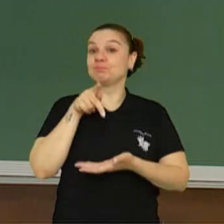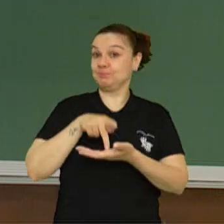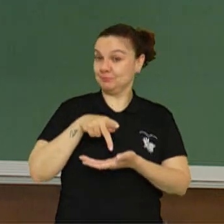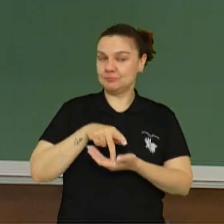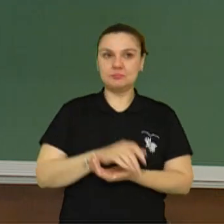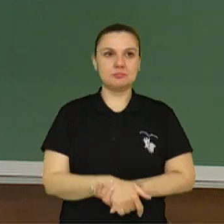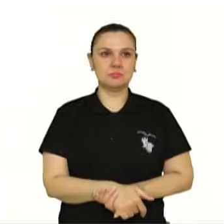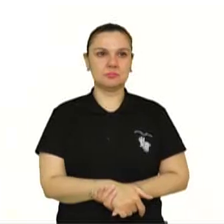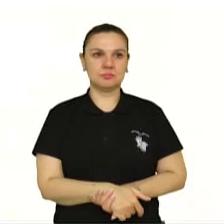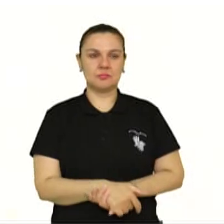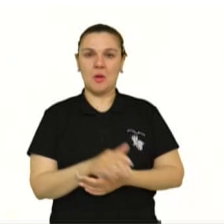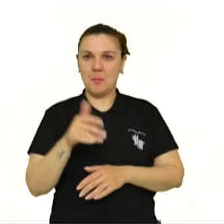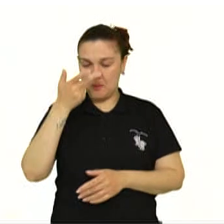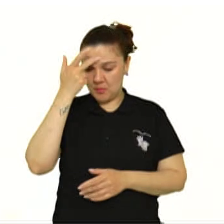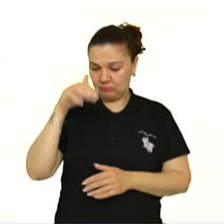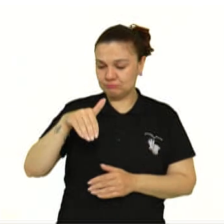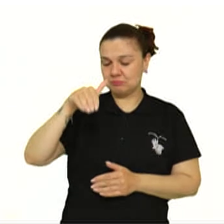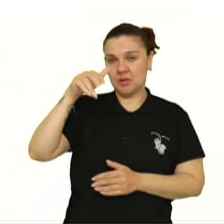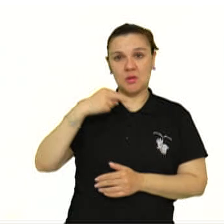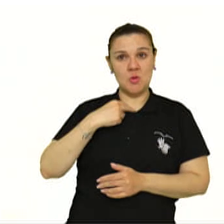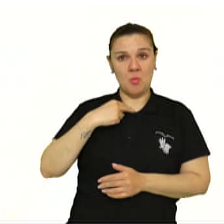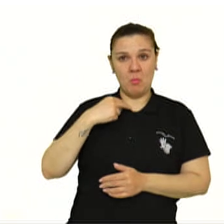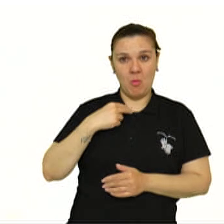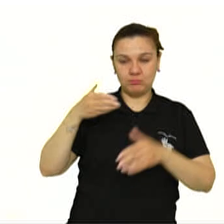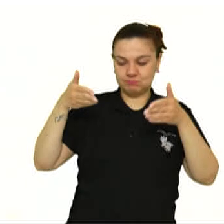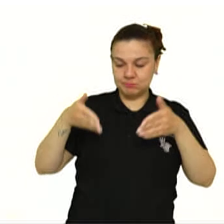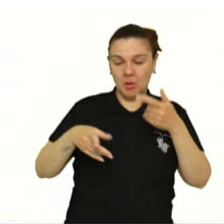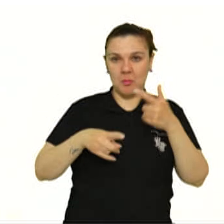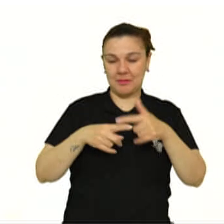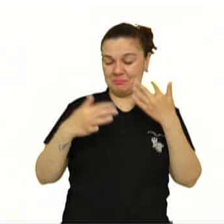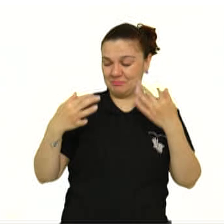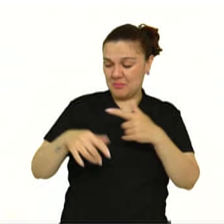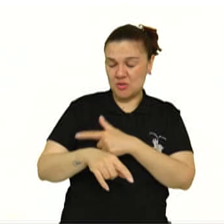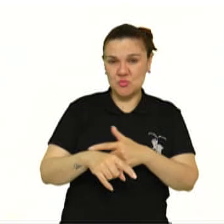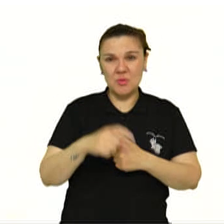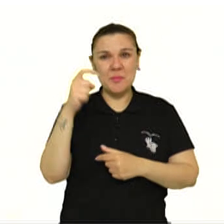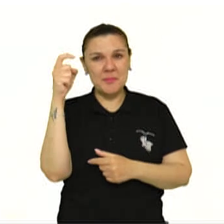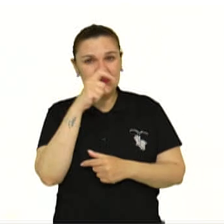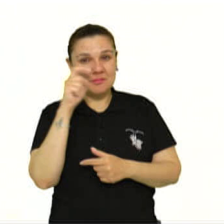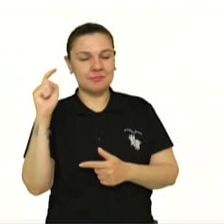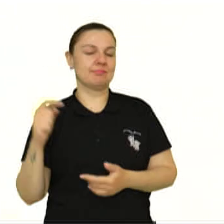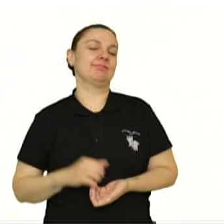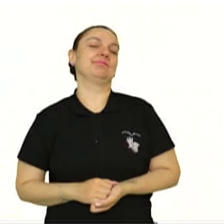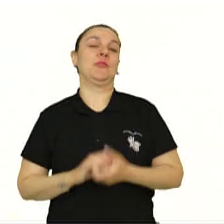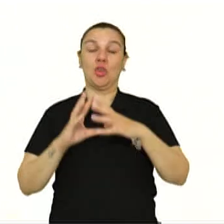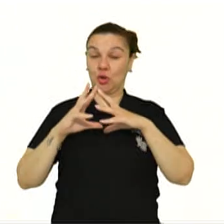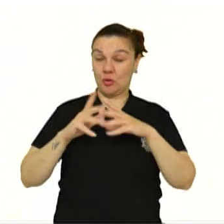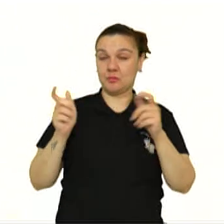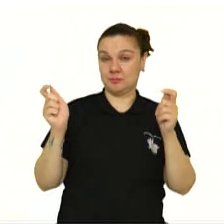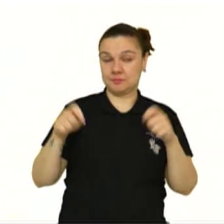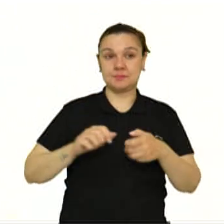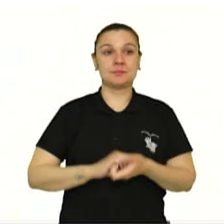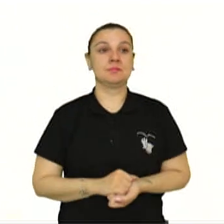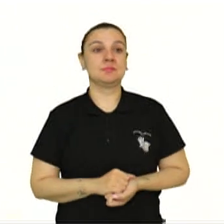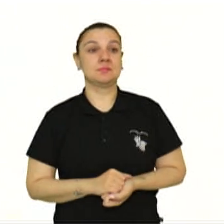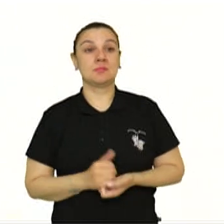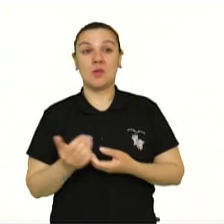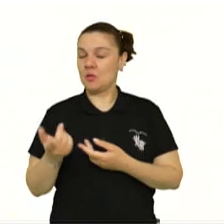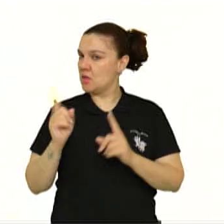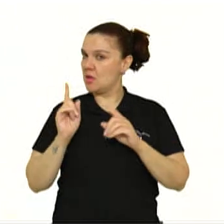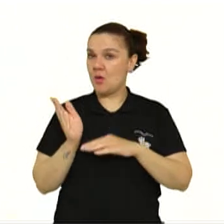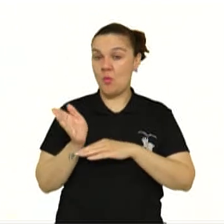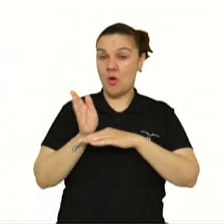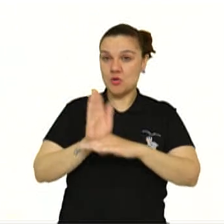Verdadeiro. Adultos não podem participar porque causa lesões. Falso, né? A gente sabe que todo mundo pode participar.